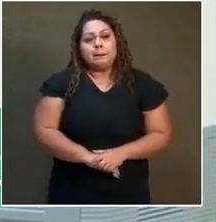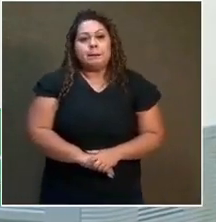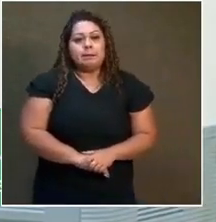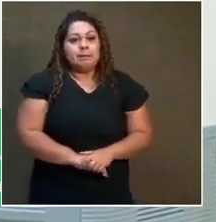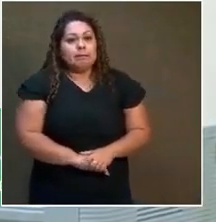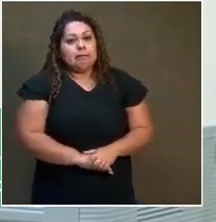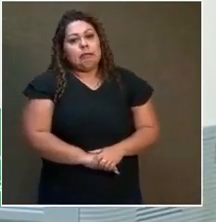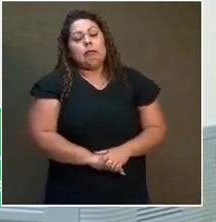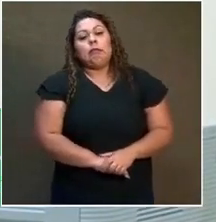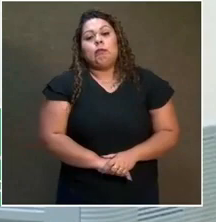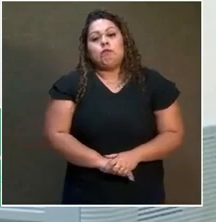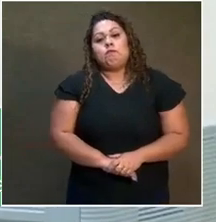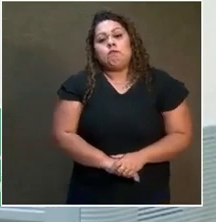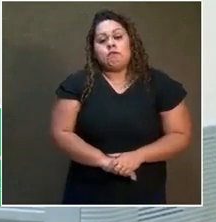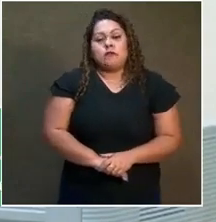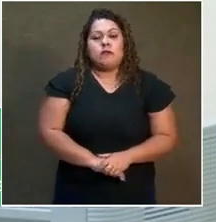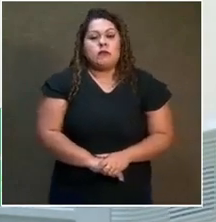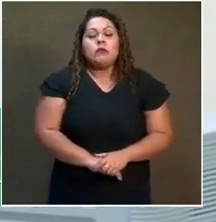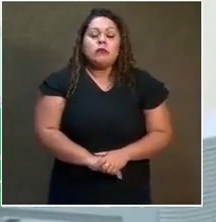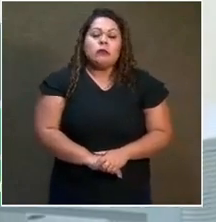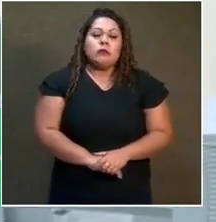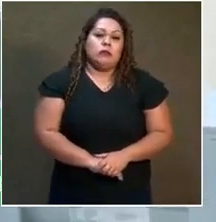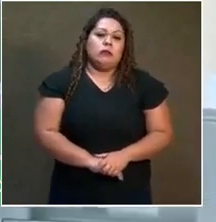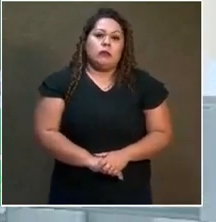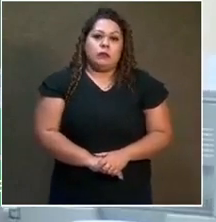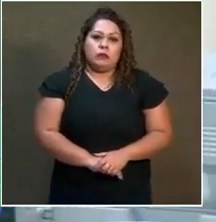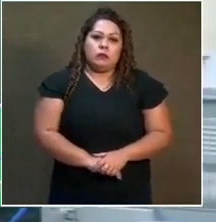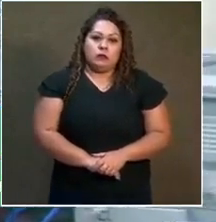Abre o artigo 121, por favor.